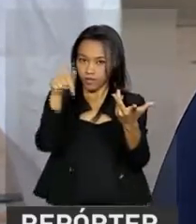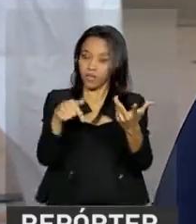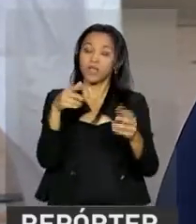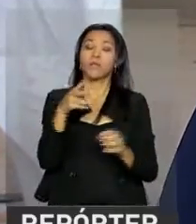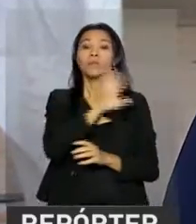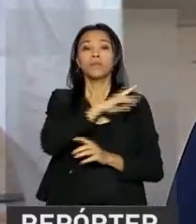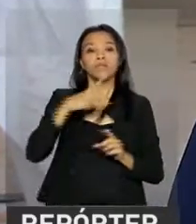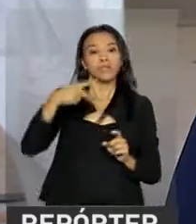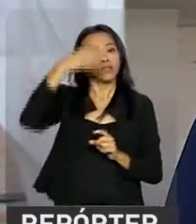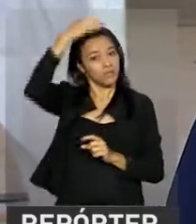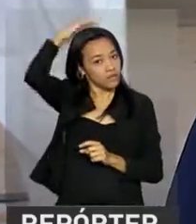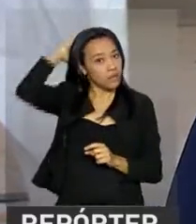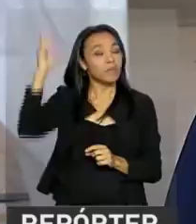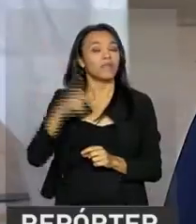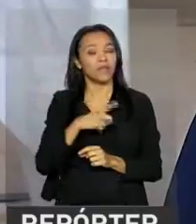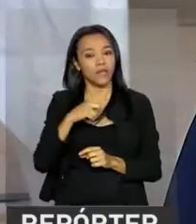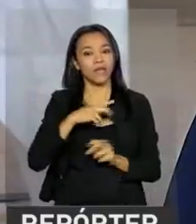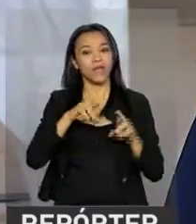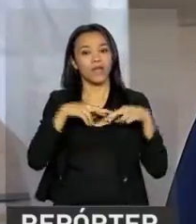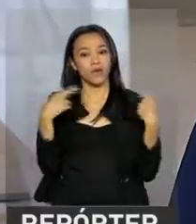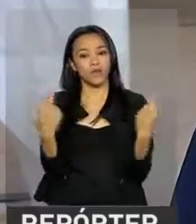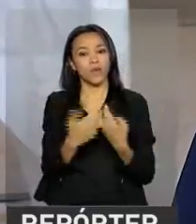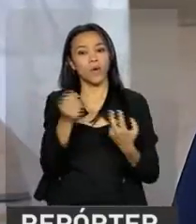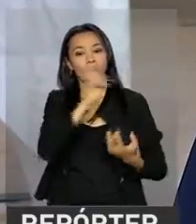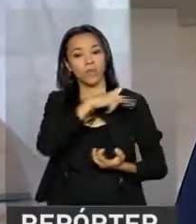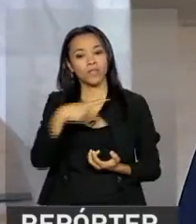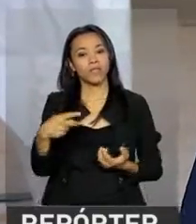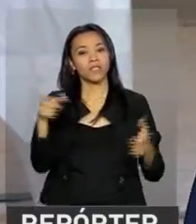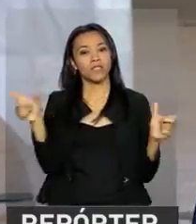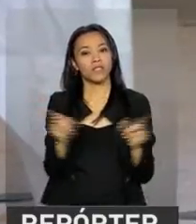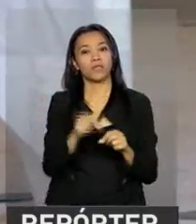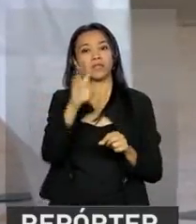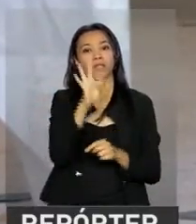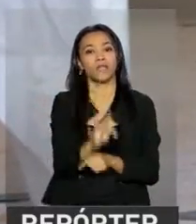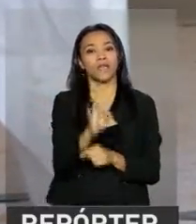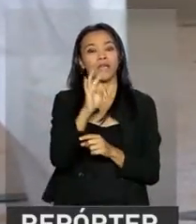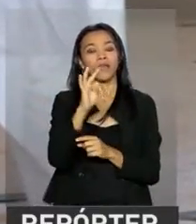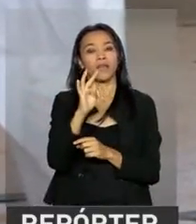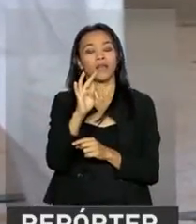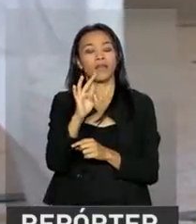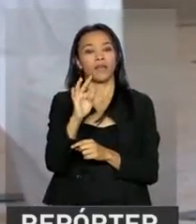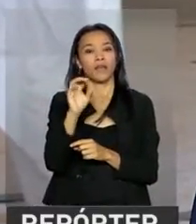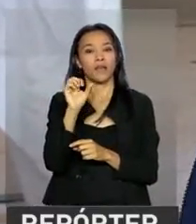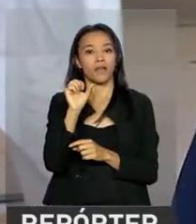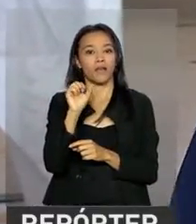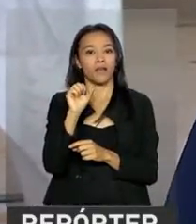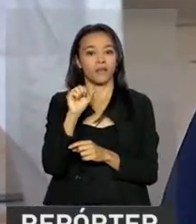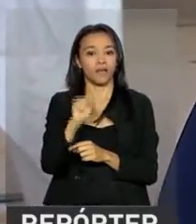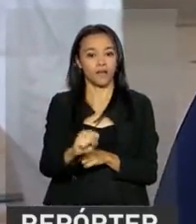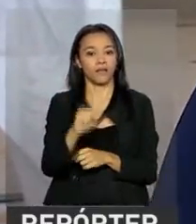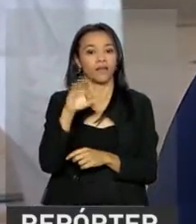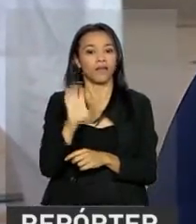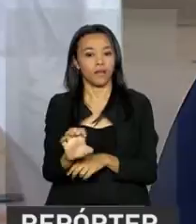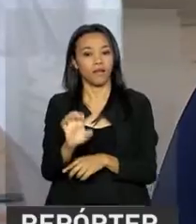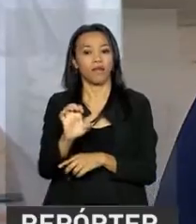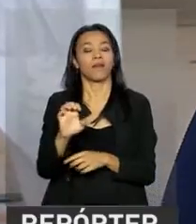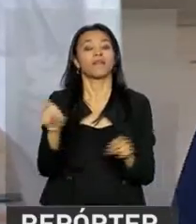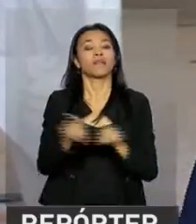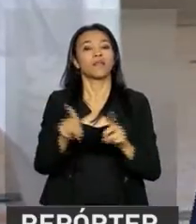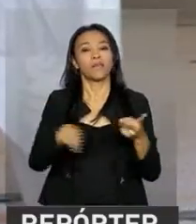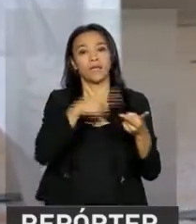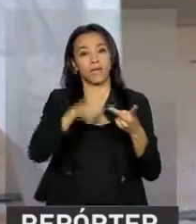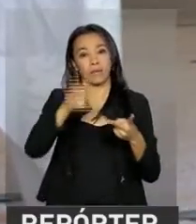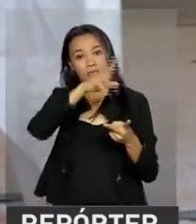Michel Temer se reúne com o presidente do TSE, o ministro Gilmar Mendes, e os presidentes da Câmara